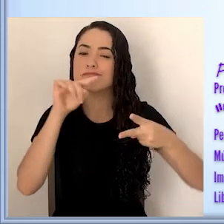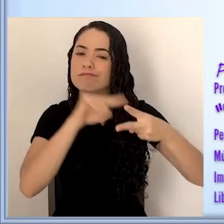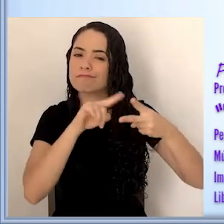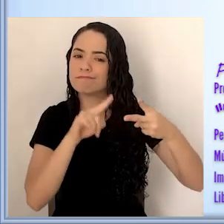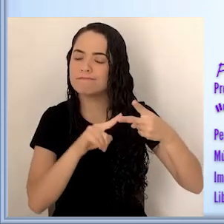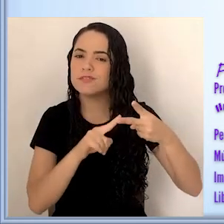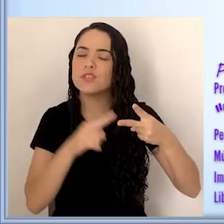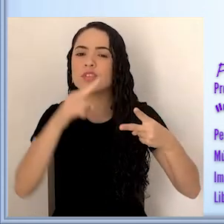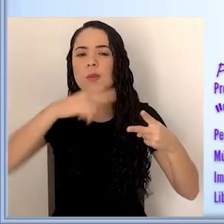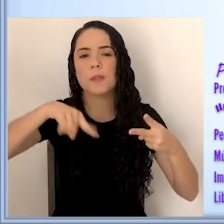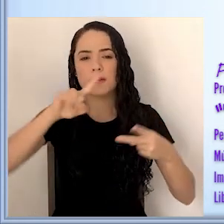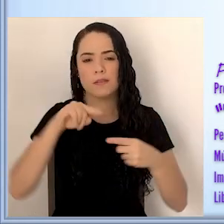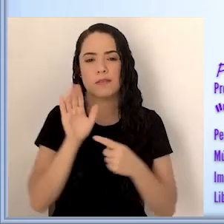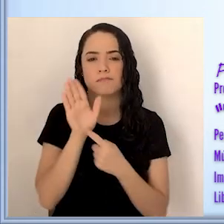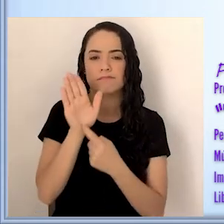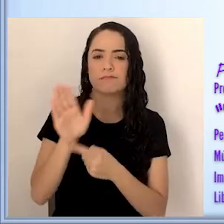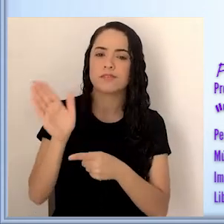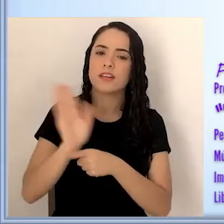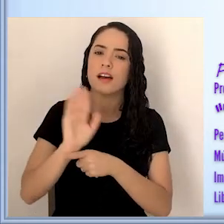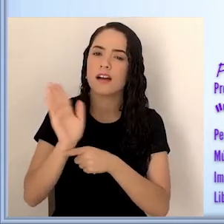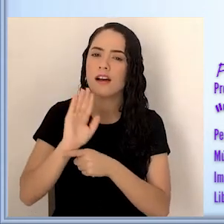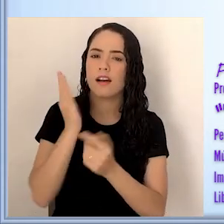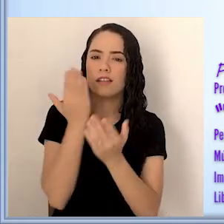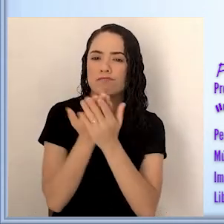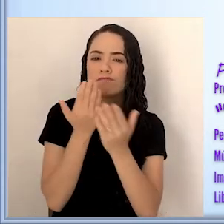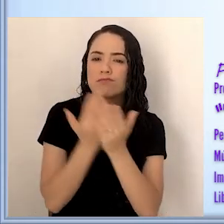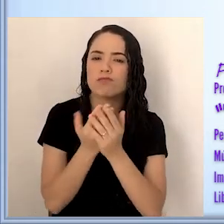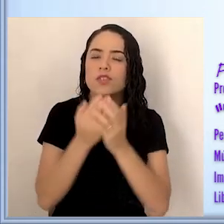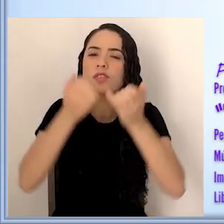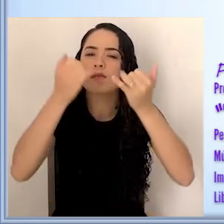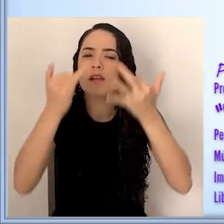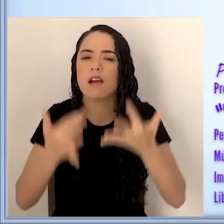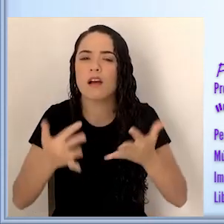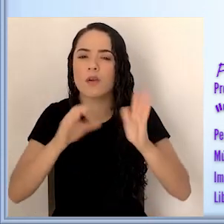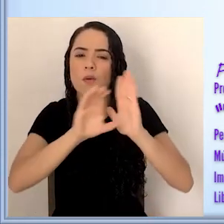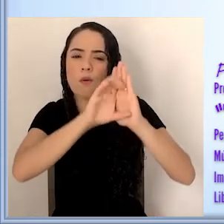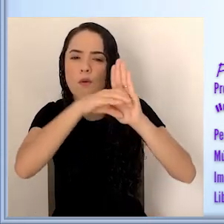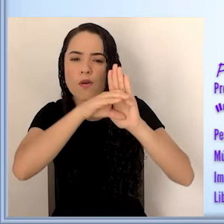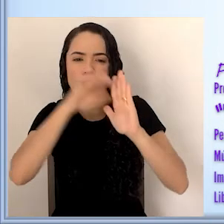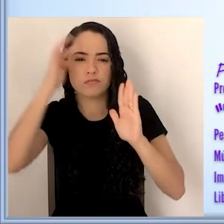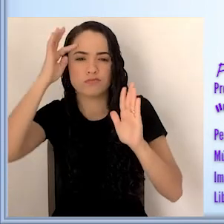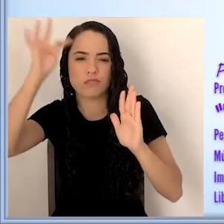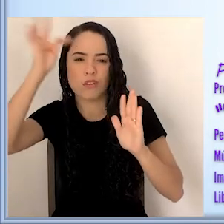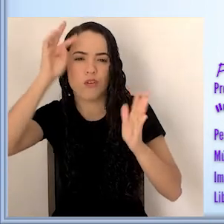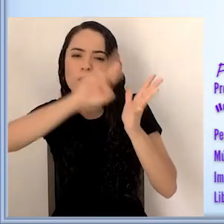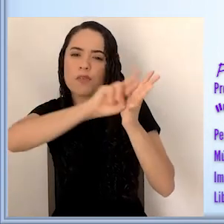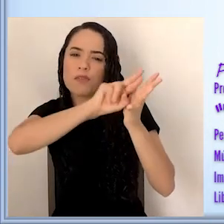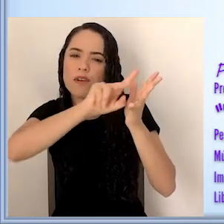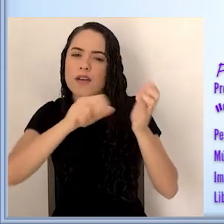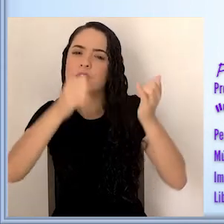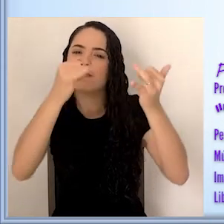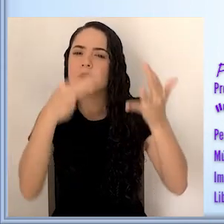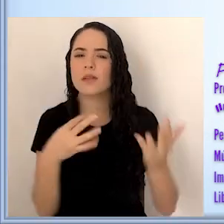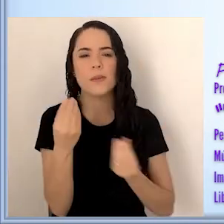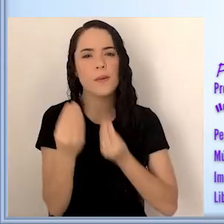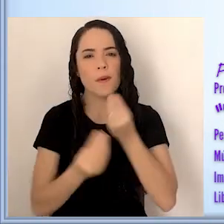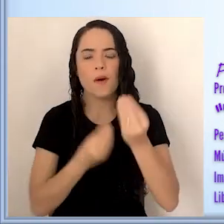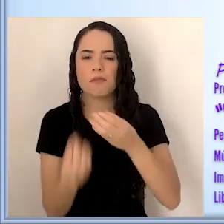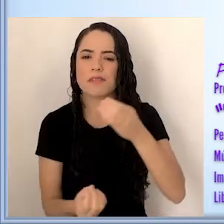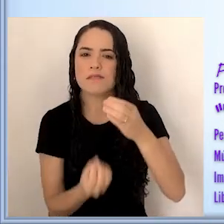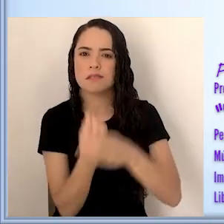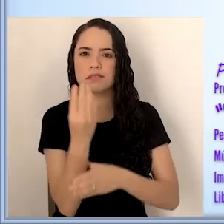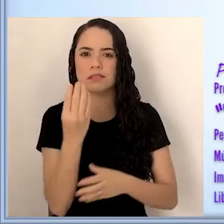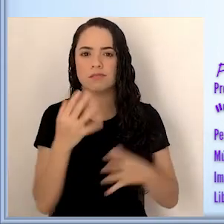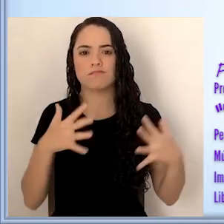e Embriologia, serão apresentadas videoaulas conceituais teóricas, com apresentação dos conceitos morfológicos de construção